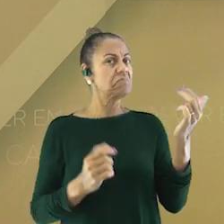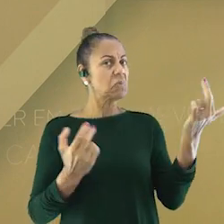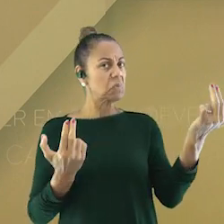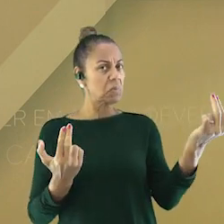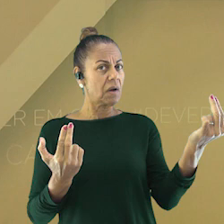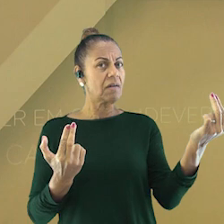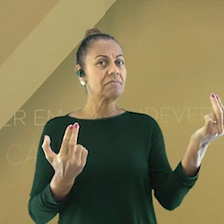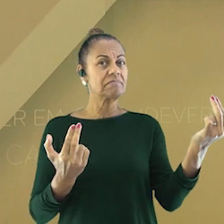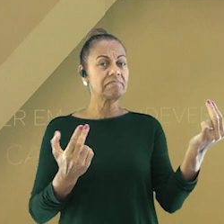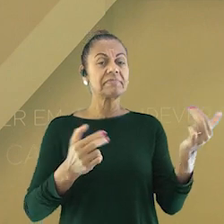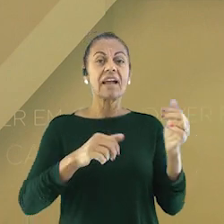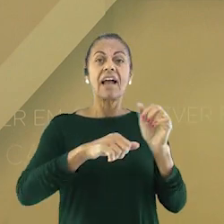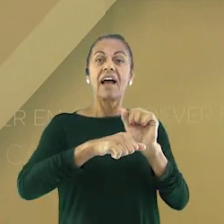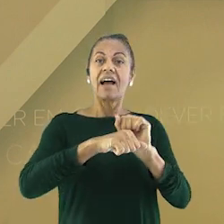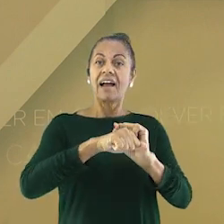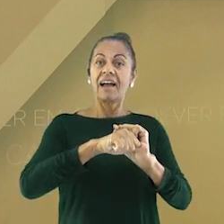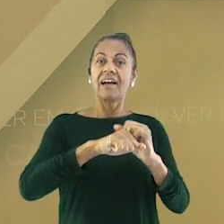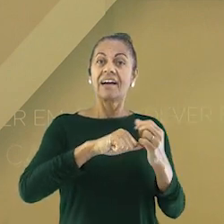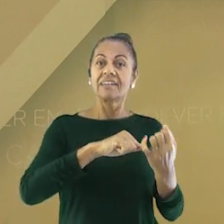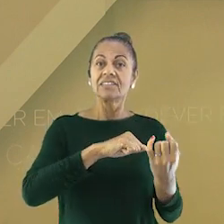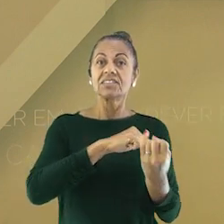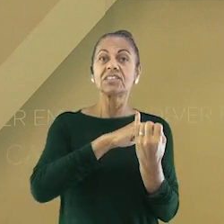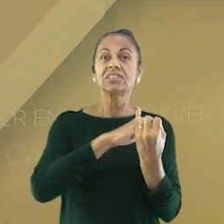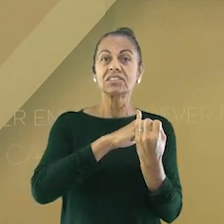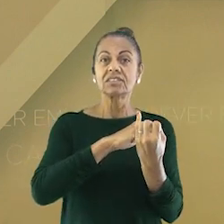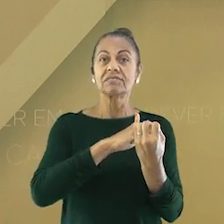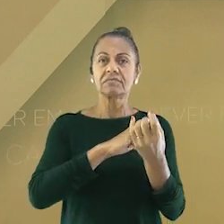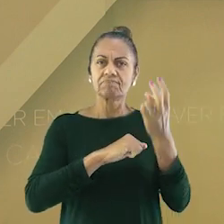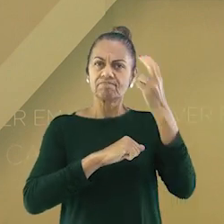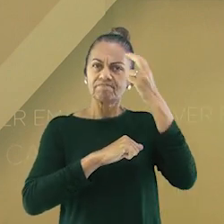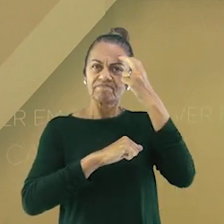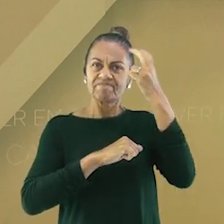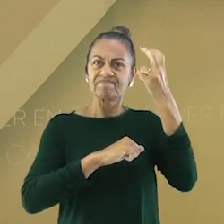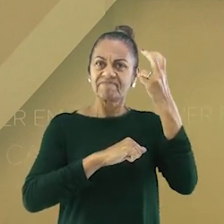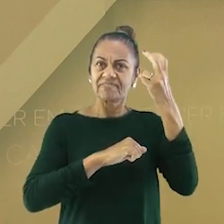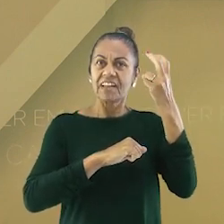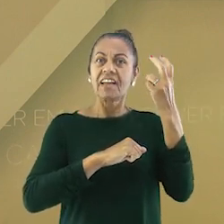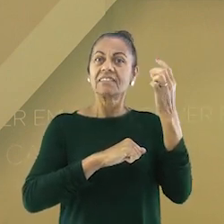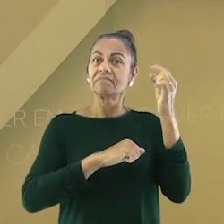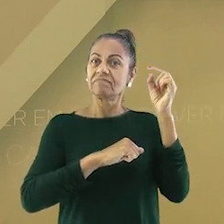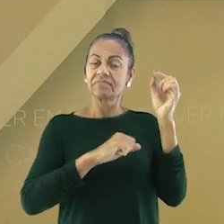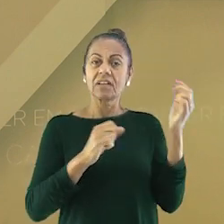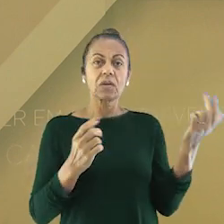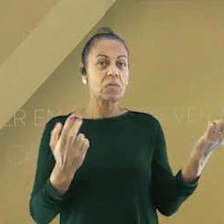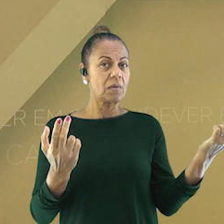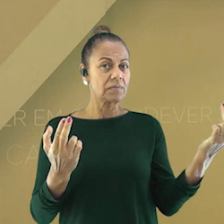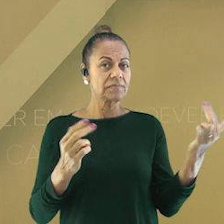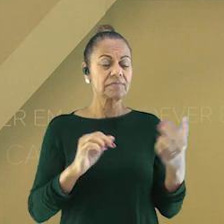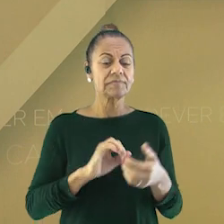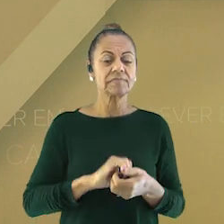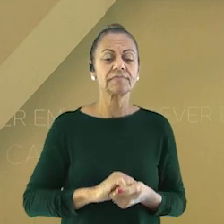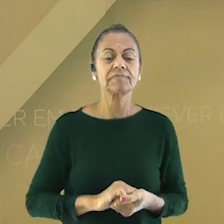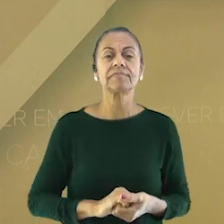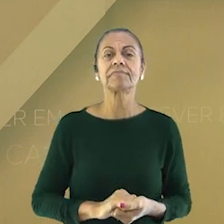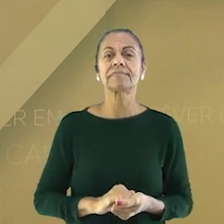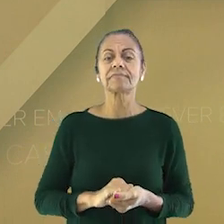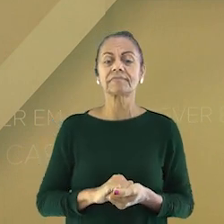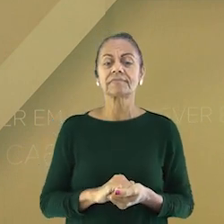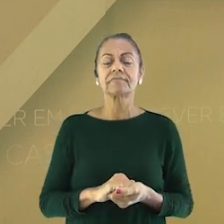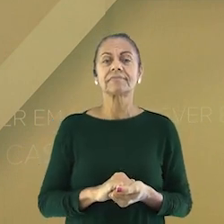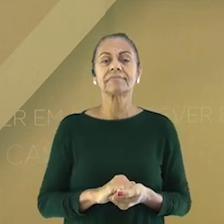tão inteligente quanto o pai dele. Consegue identificar o adjetivo em as smart as?